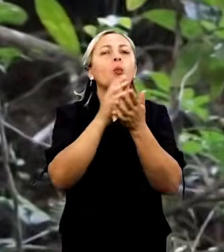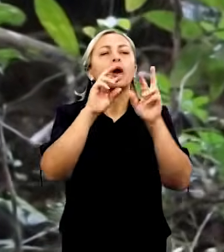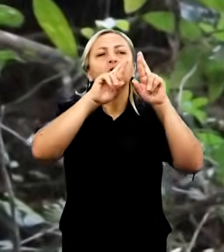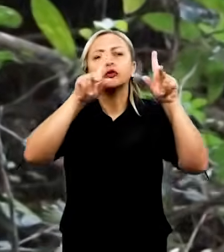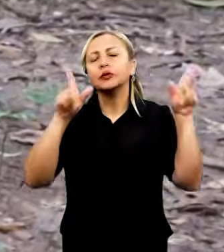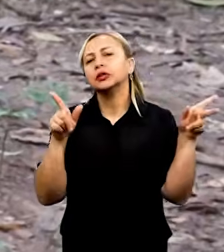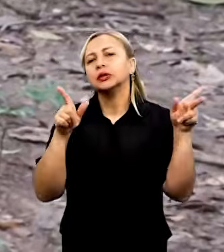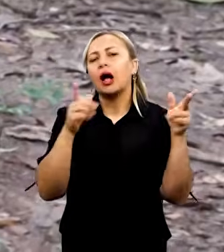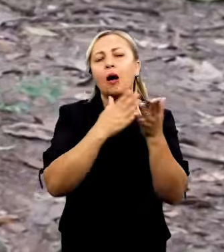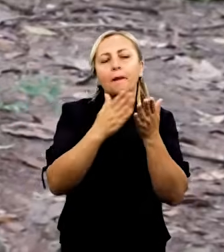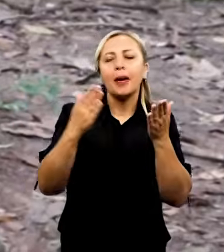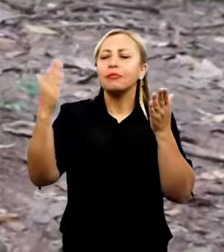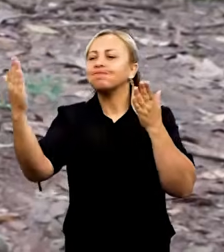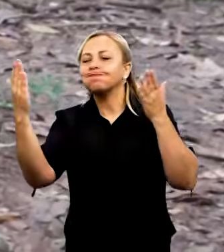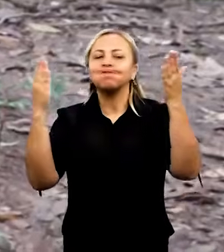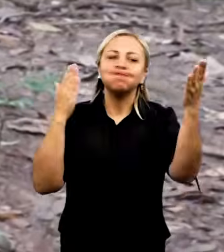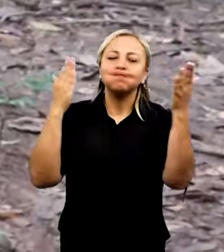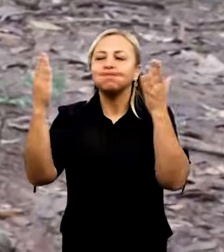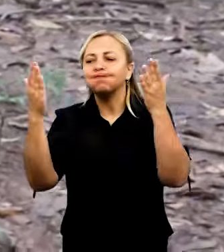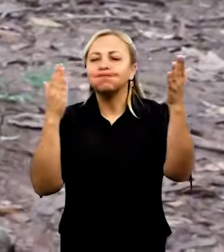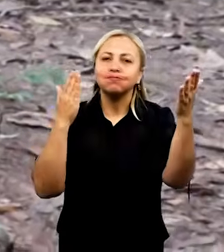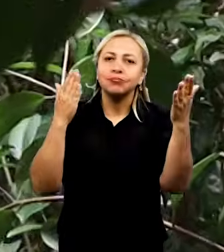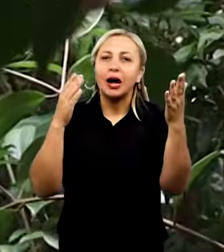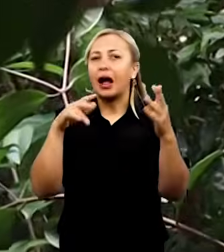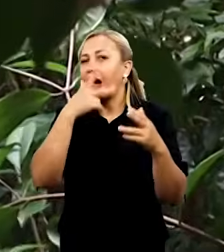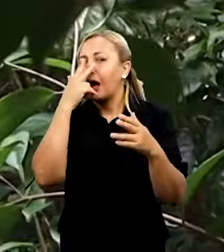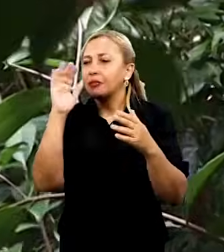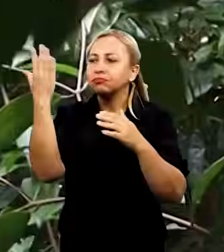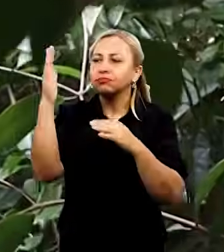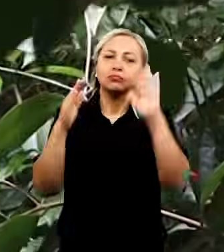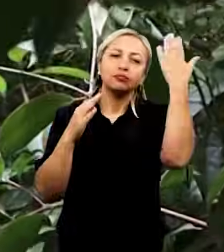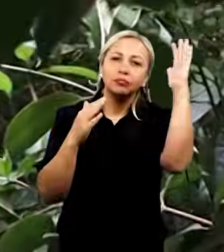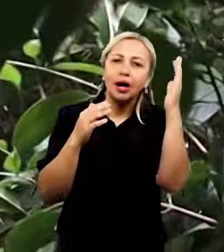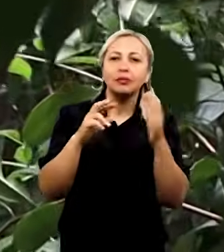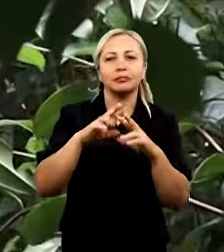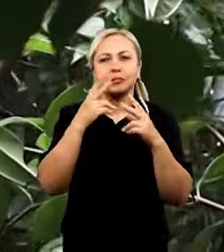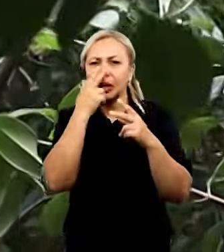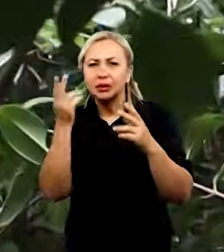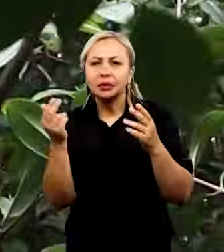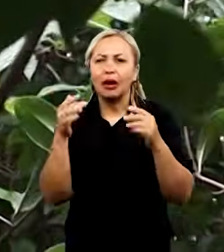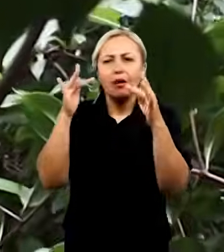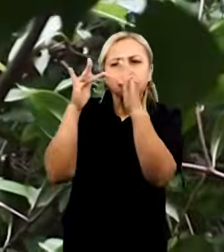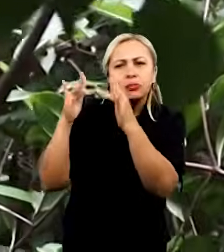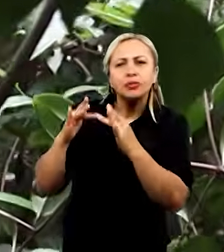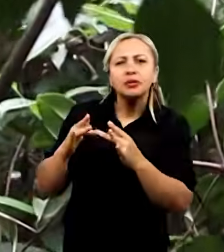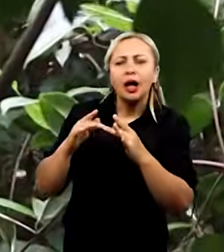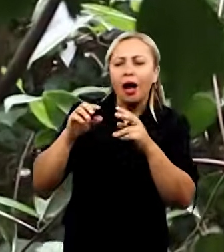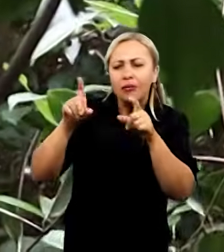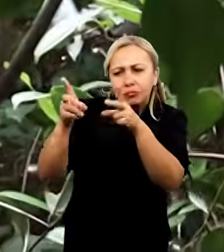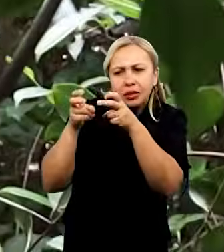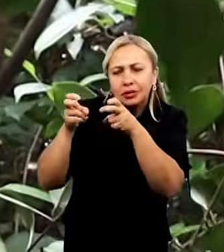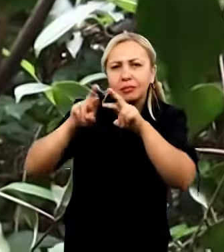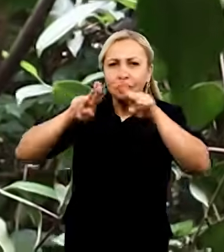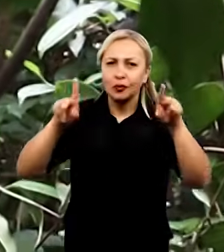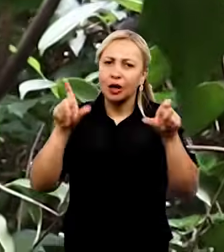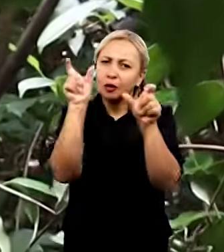diferenças, ele começa a comparar com espécies parecidas. Aí ele vem no campo e confirma